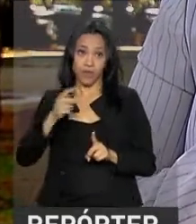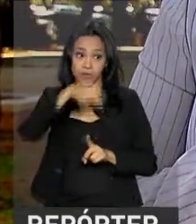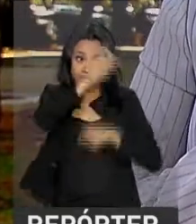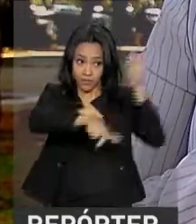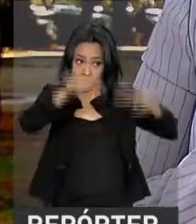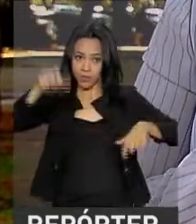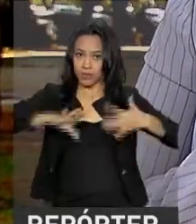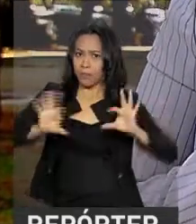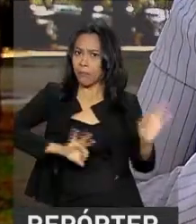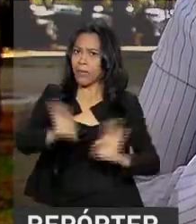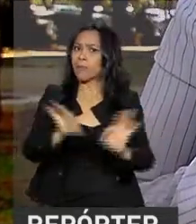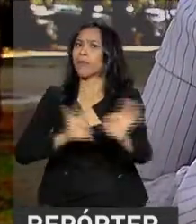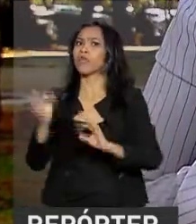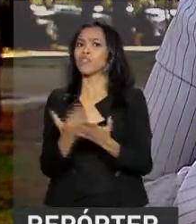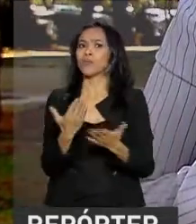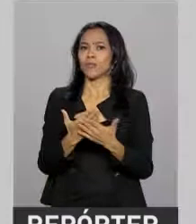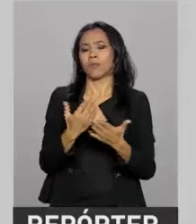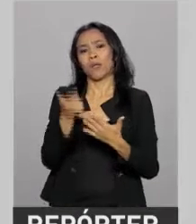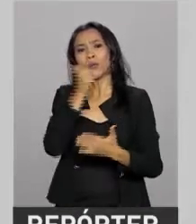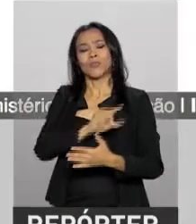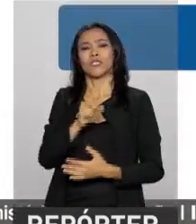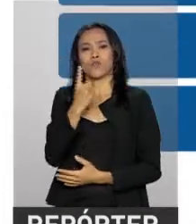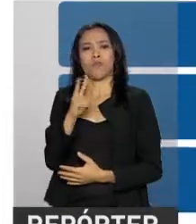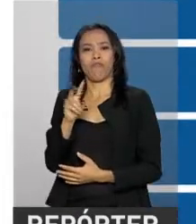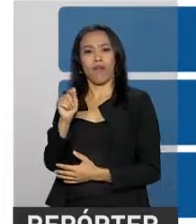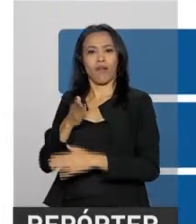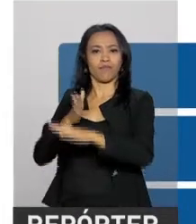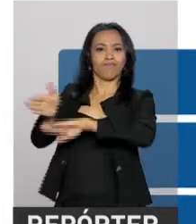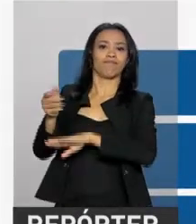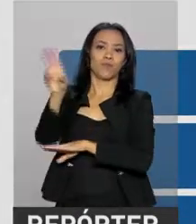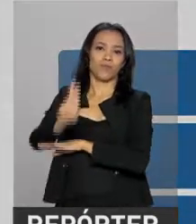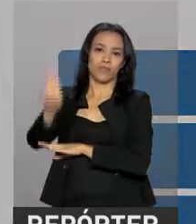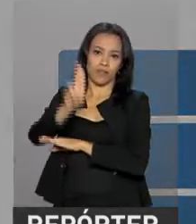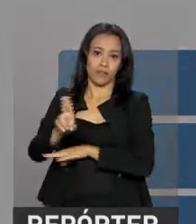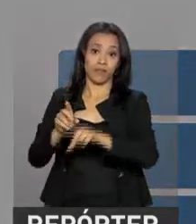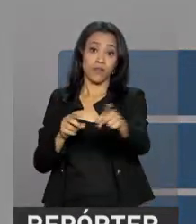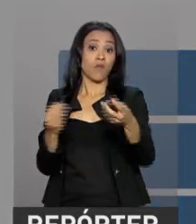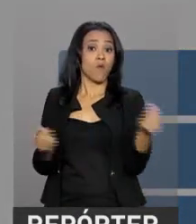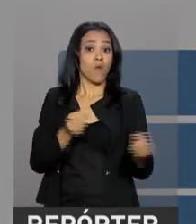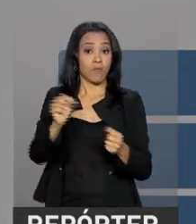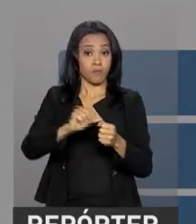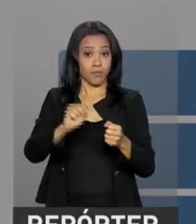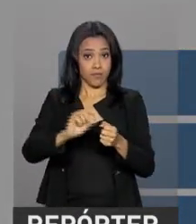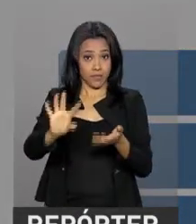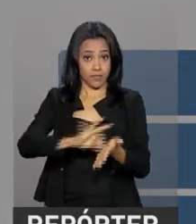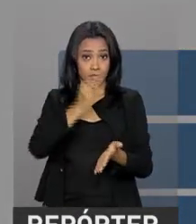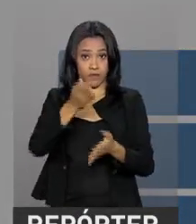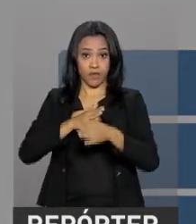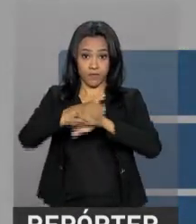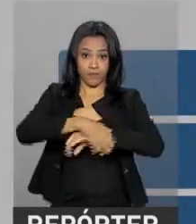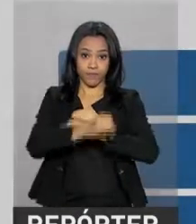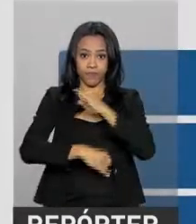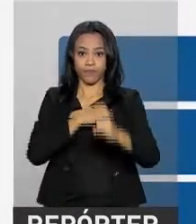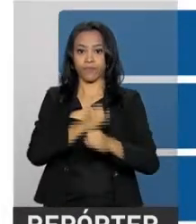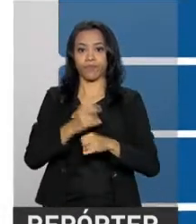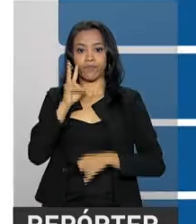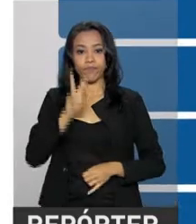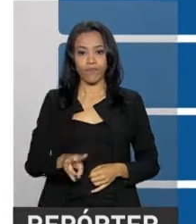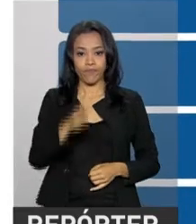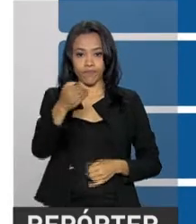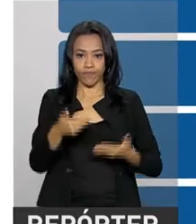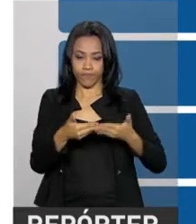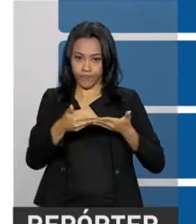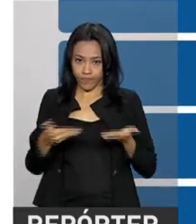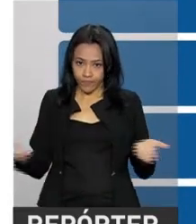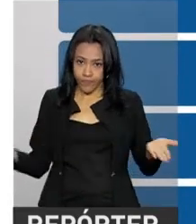garantir uma vaga na universidade para se inscrever é preciso acessar a página do participante na internet no processo de inscrição